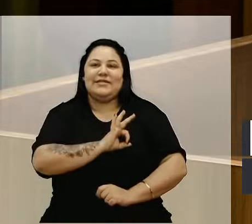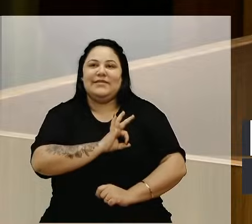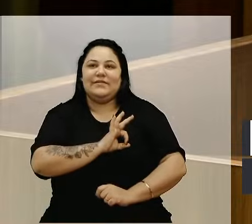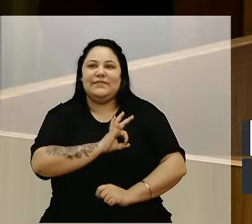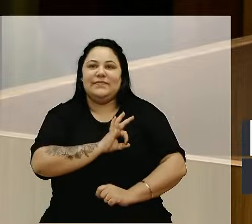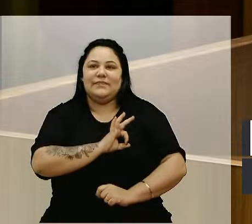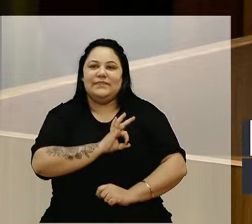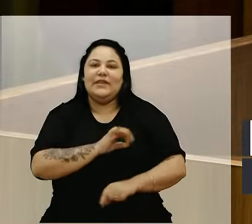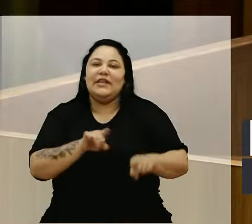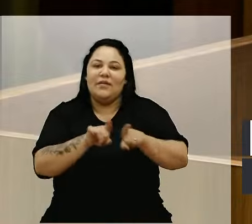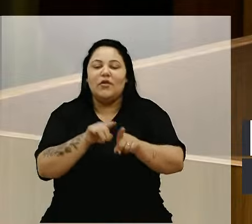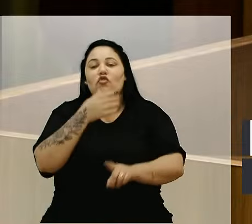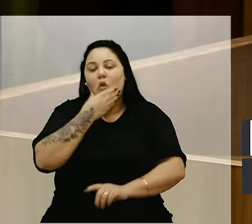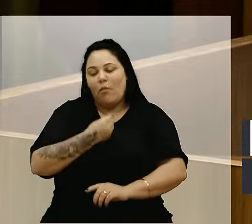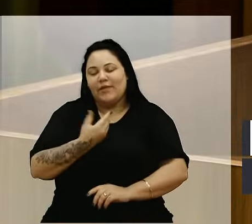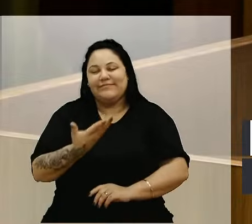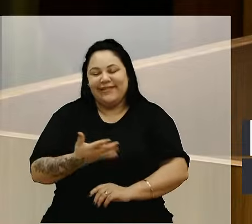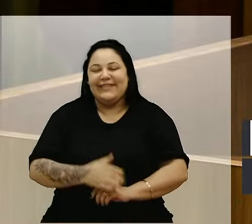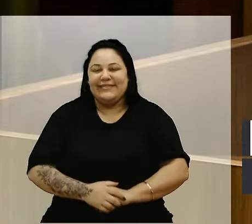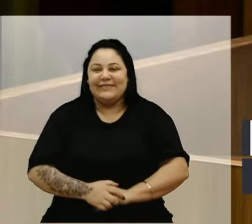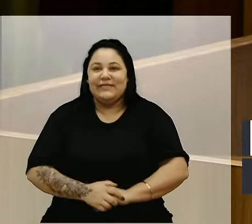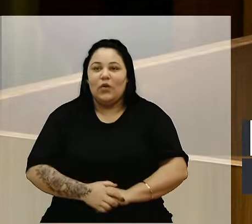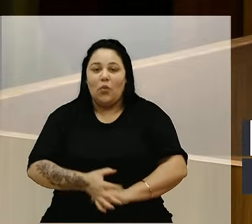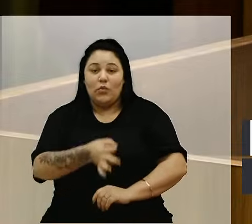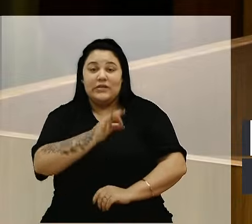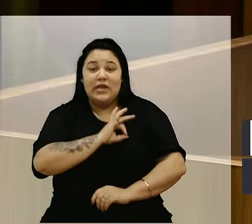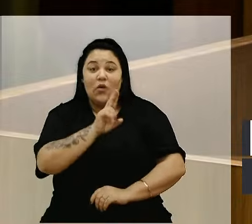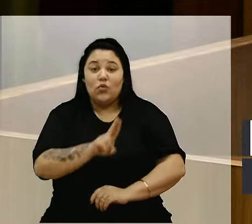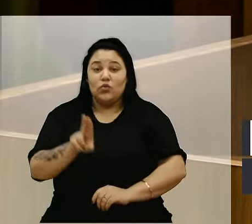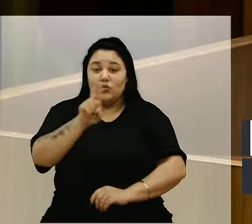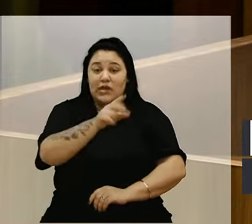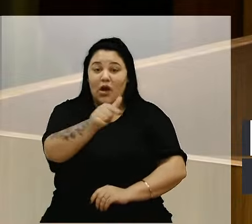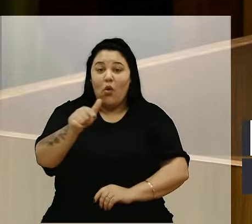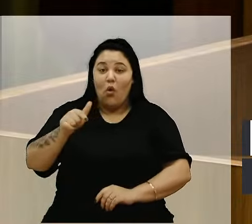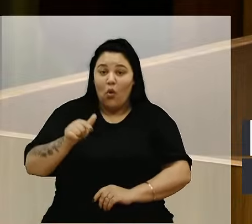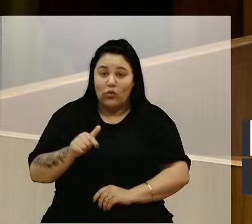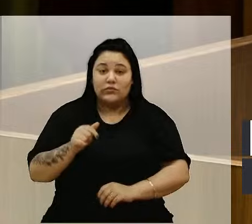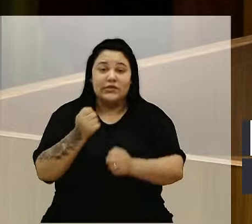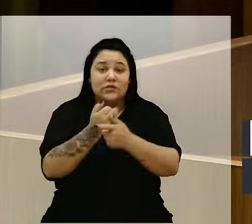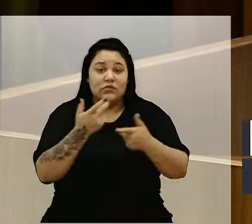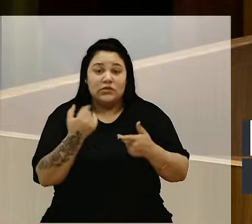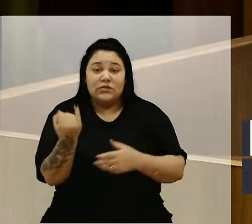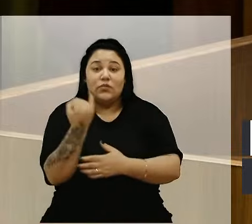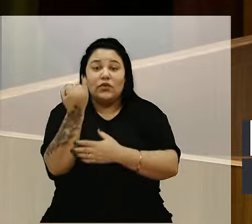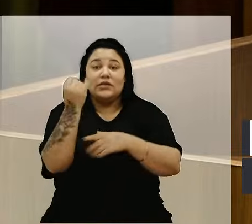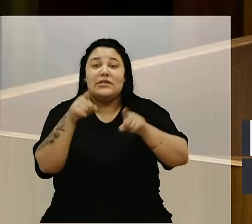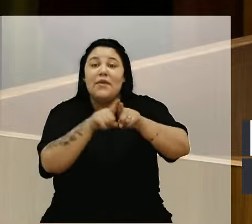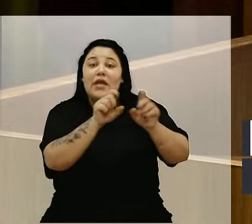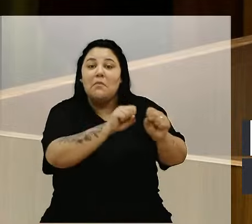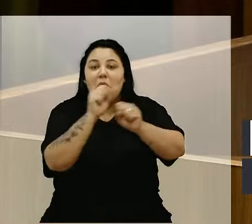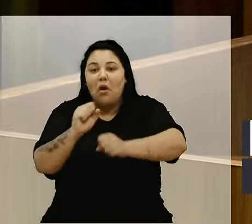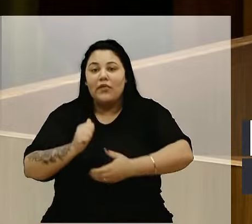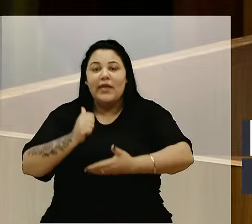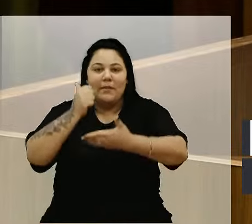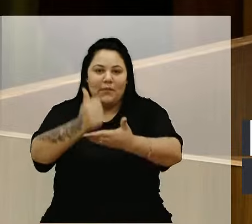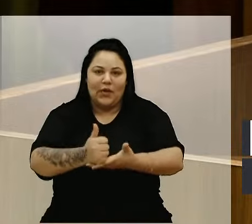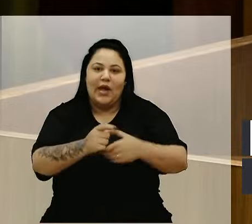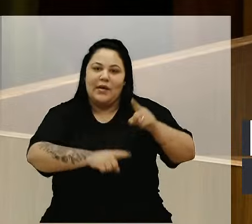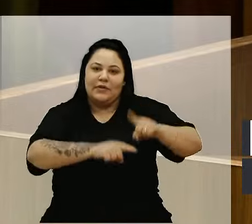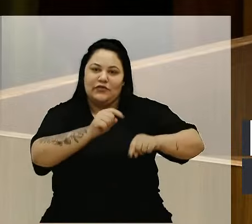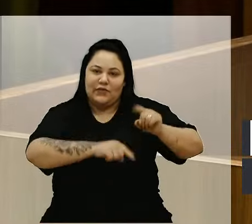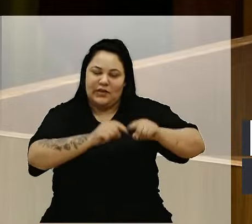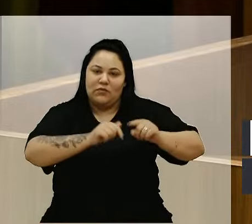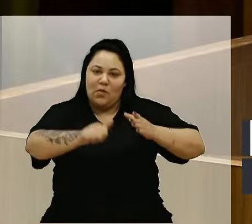e de um brigadiano. O policial se utiliza ainda de outros recursos que podem contribuir para a efetividade de sua